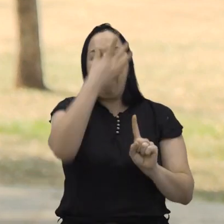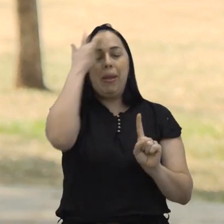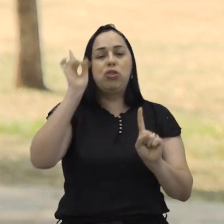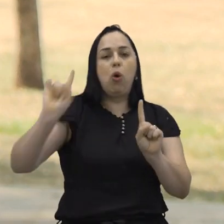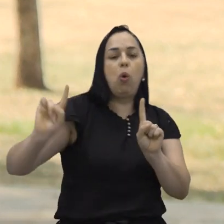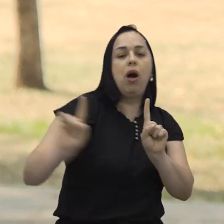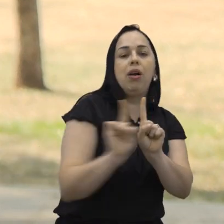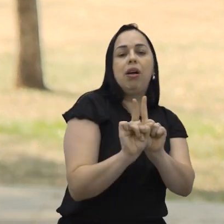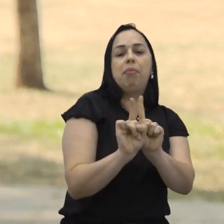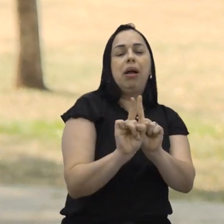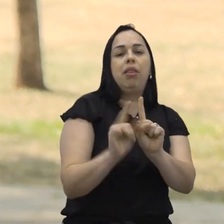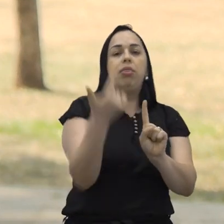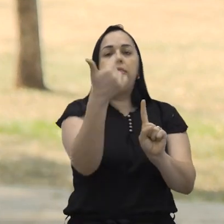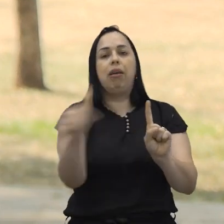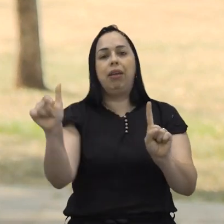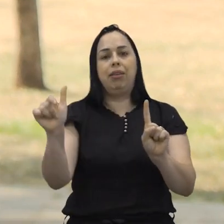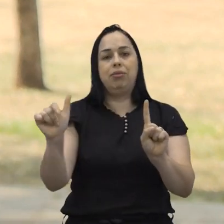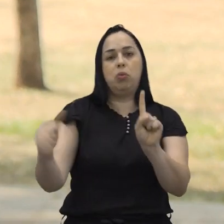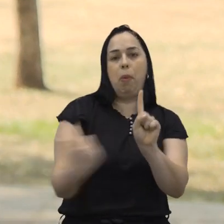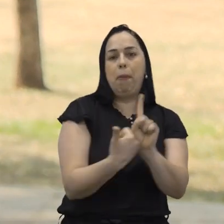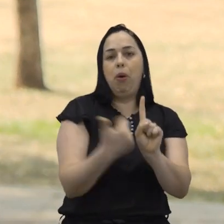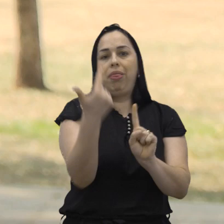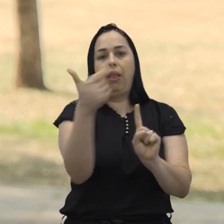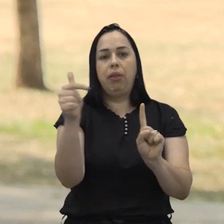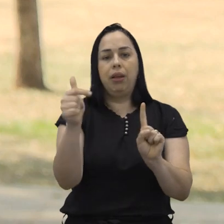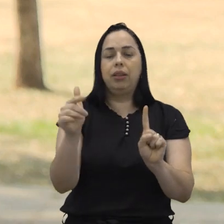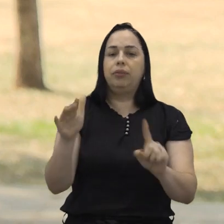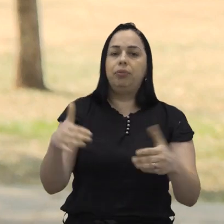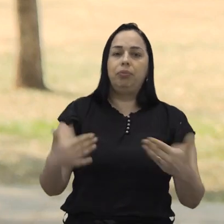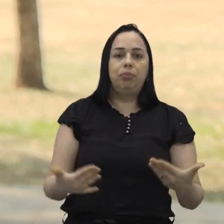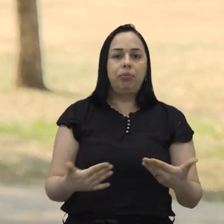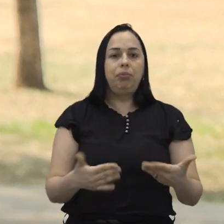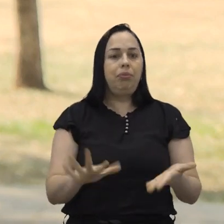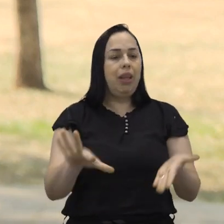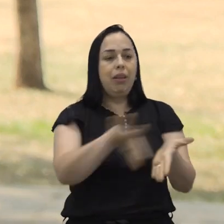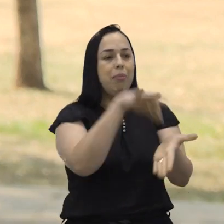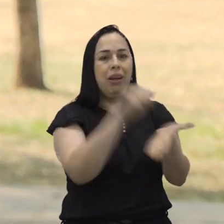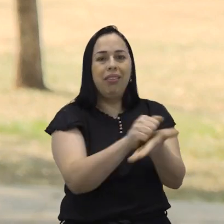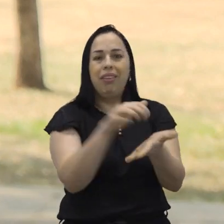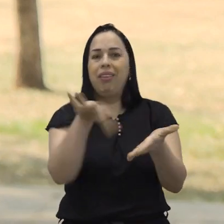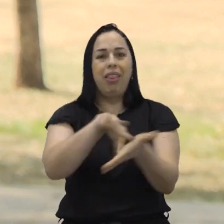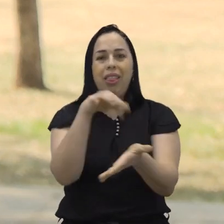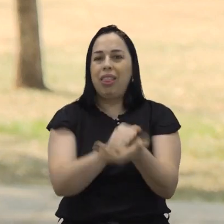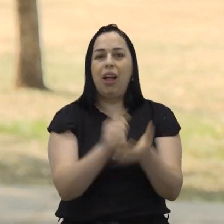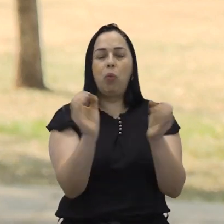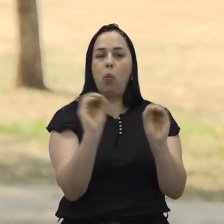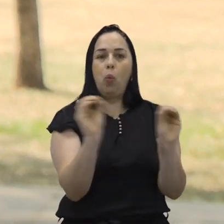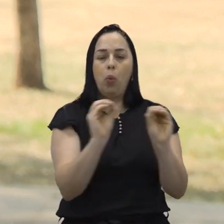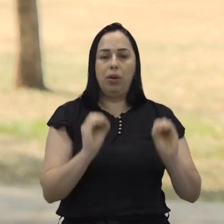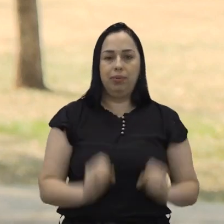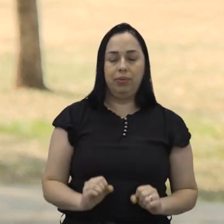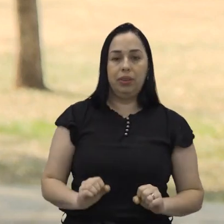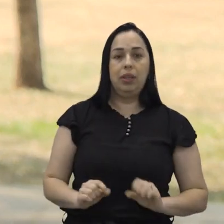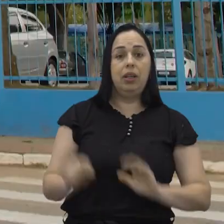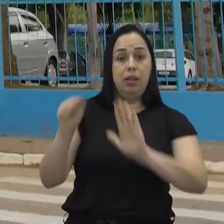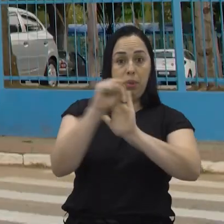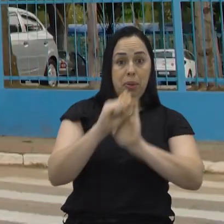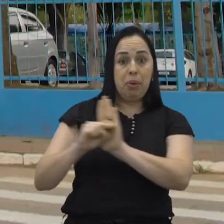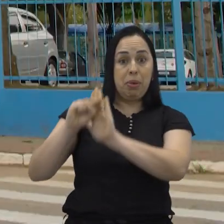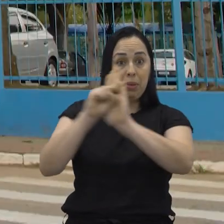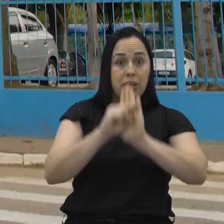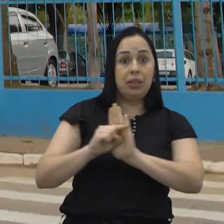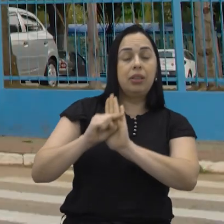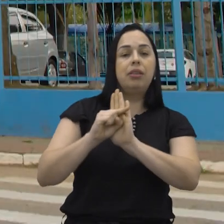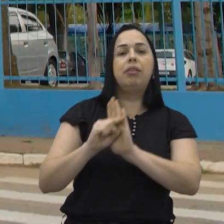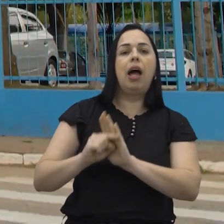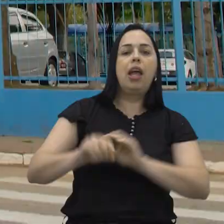oferecem a assistente terapêutica, um acompanhante para criança autista. Então, eles não matriculavam.